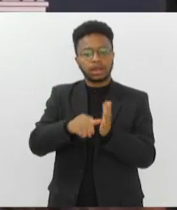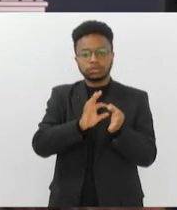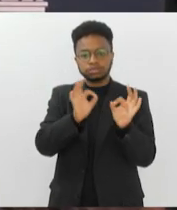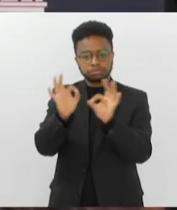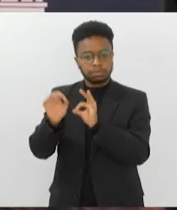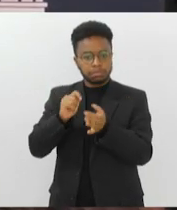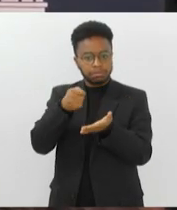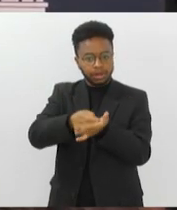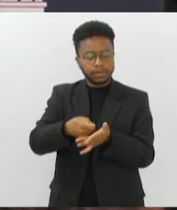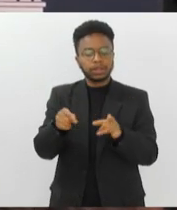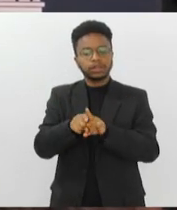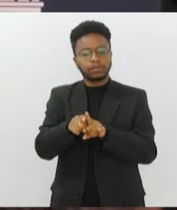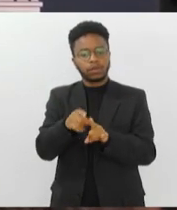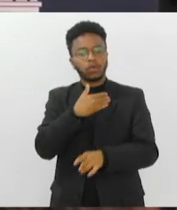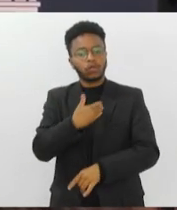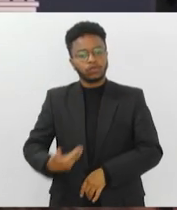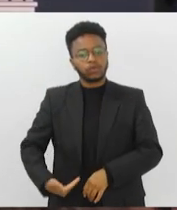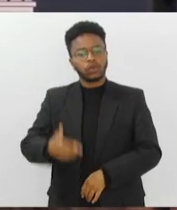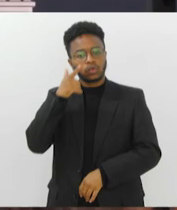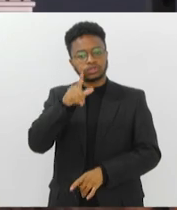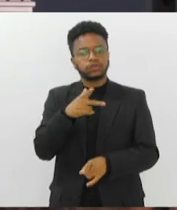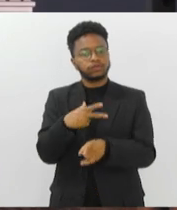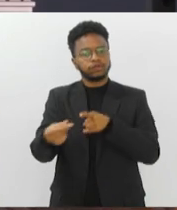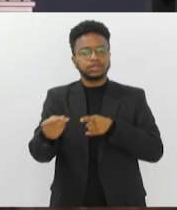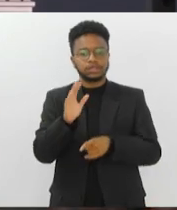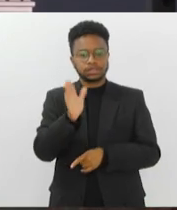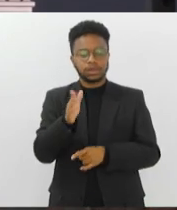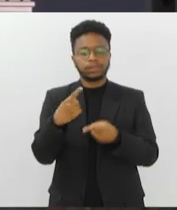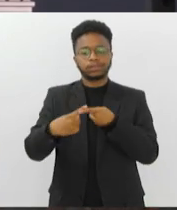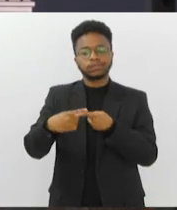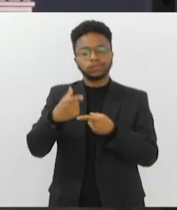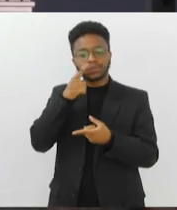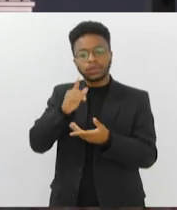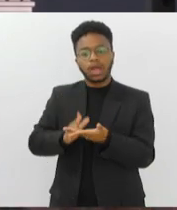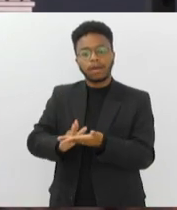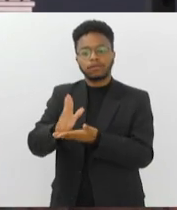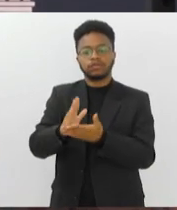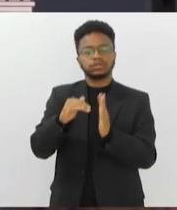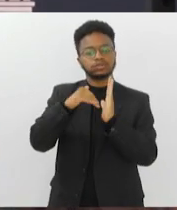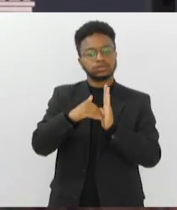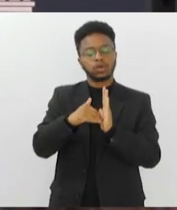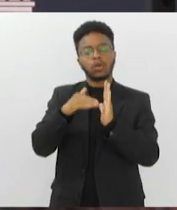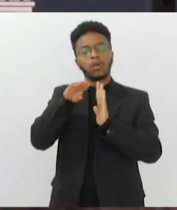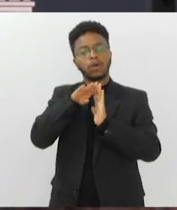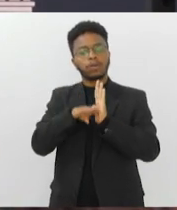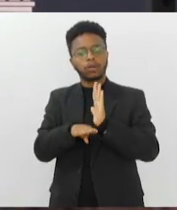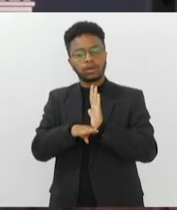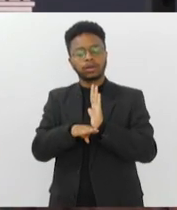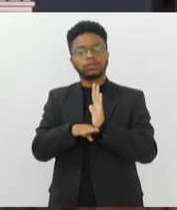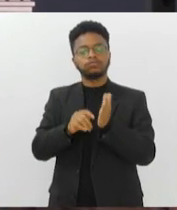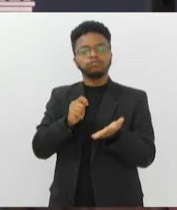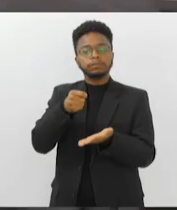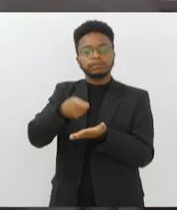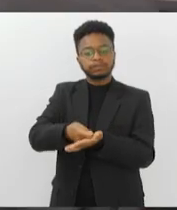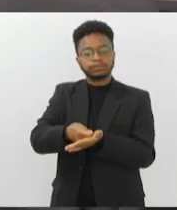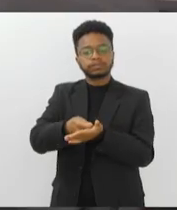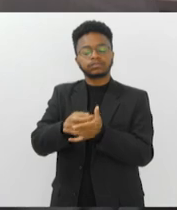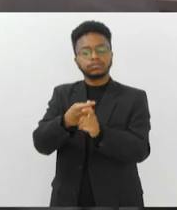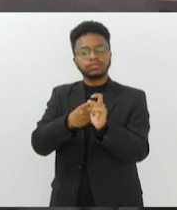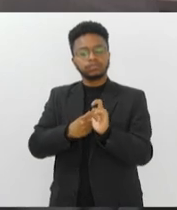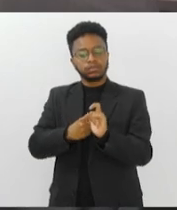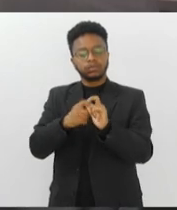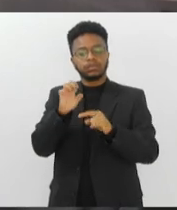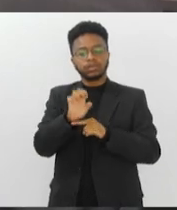e o governo já conseguiu uma vitória com a aprovação no Senado do Programa de Pleno Pagamento de Dívidas